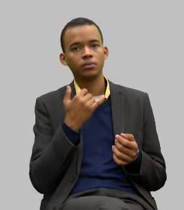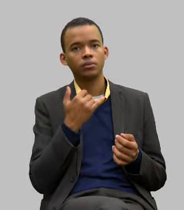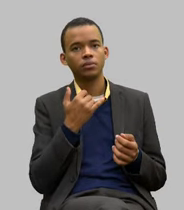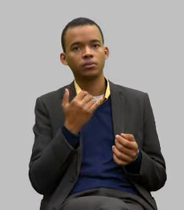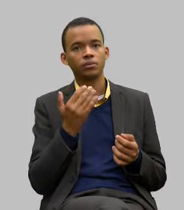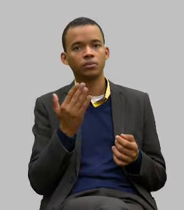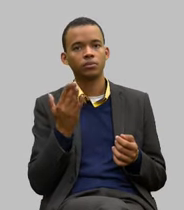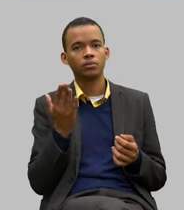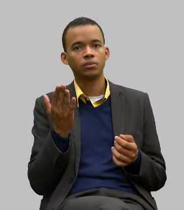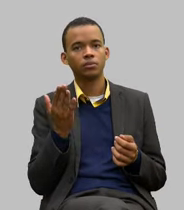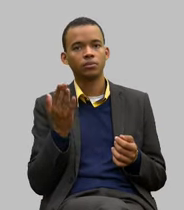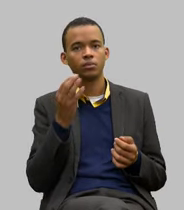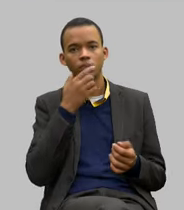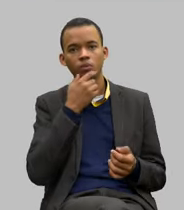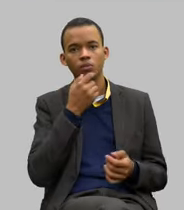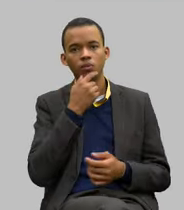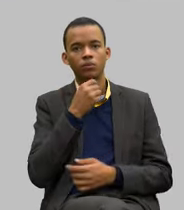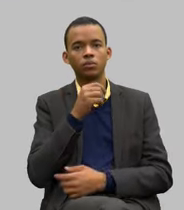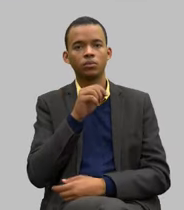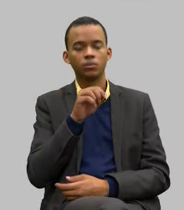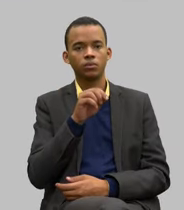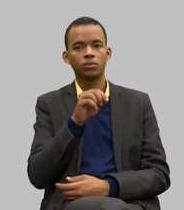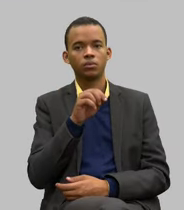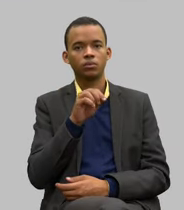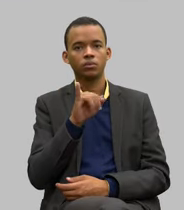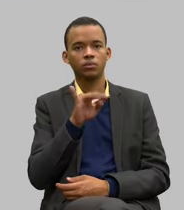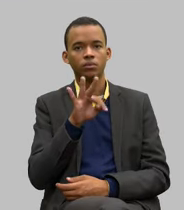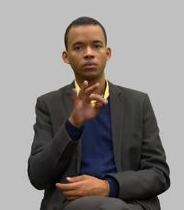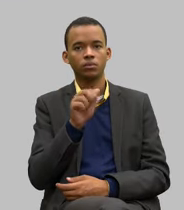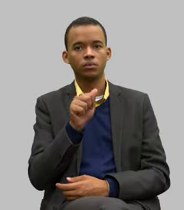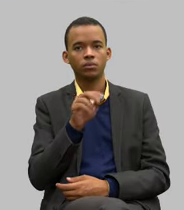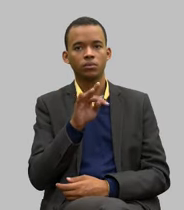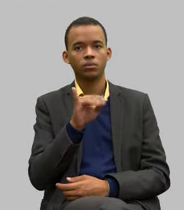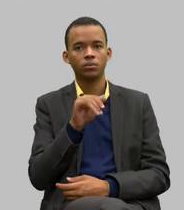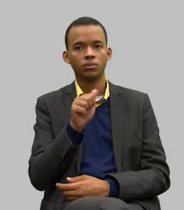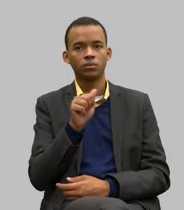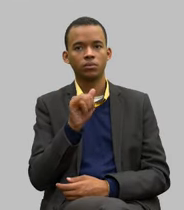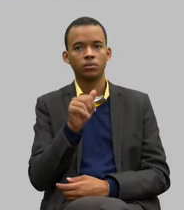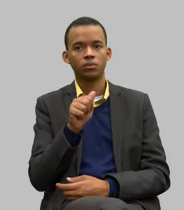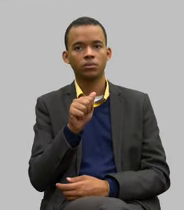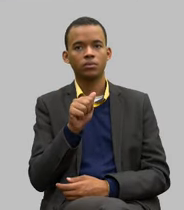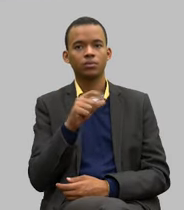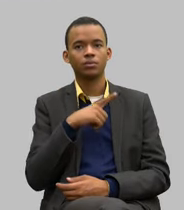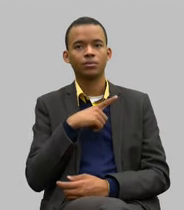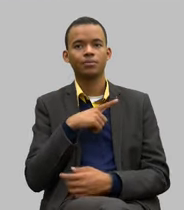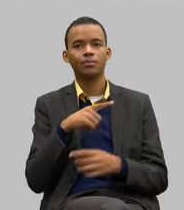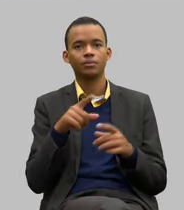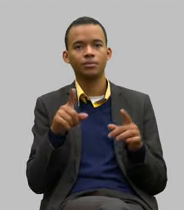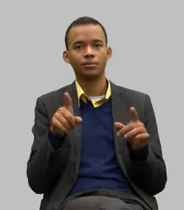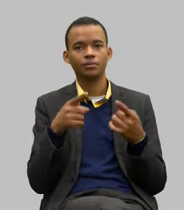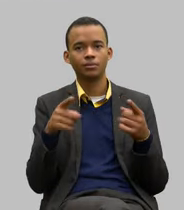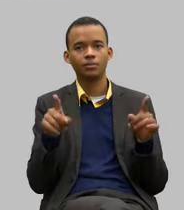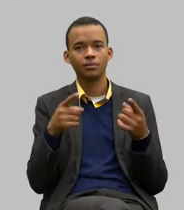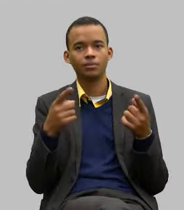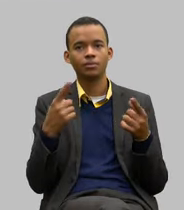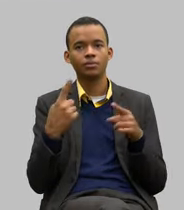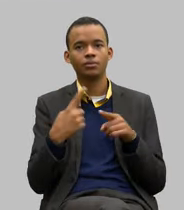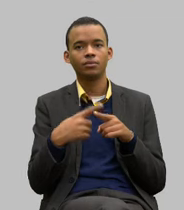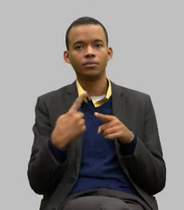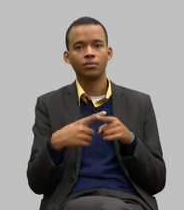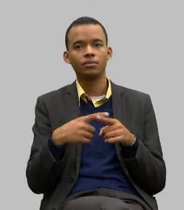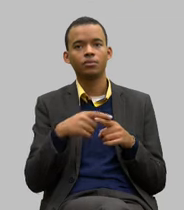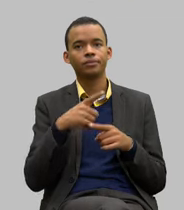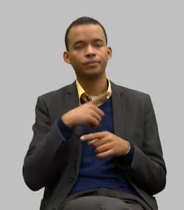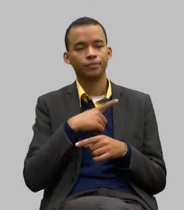Itati shá Eduardo Costa que ele toca um trem lá como é que é o negócio lá que ele toca lá um sino lá não sei o que que é porque essa também é outra dor de